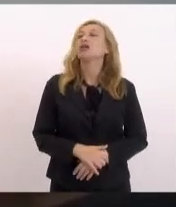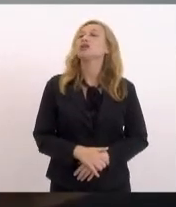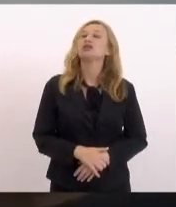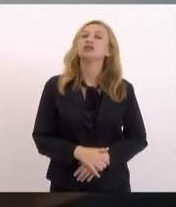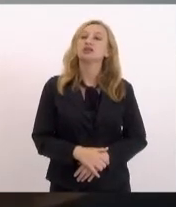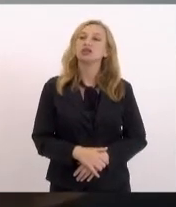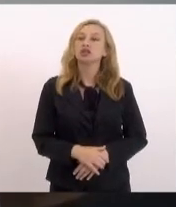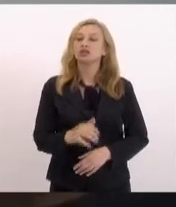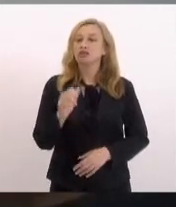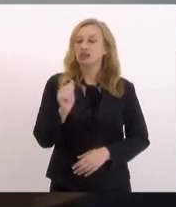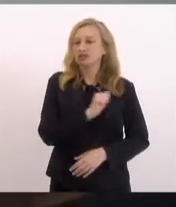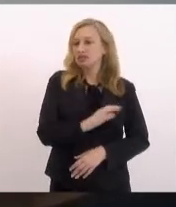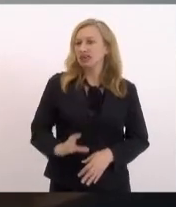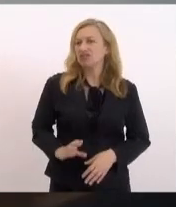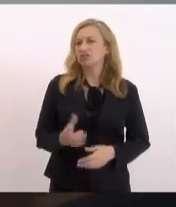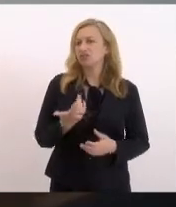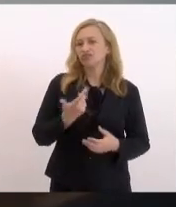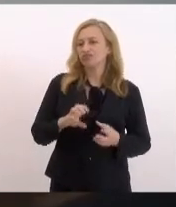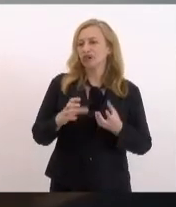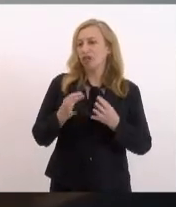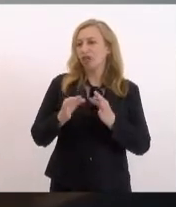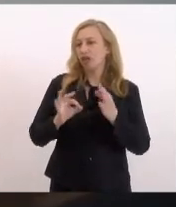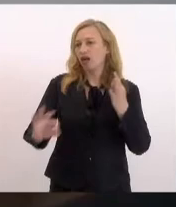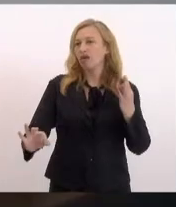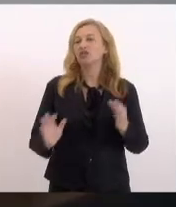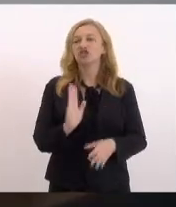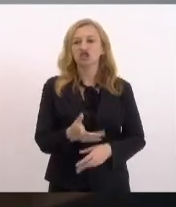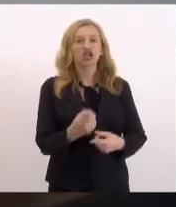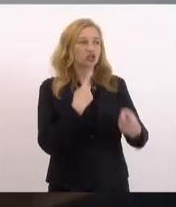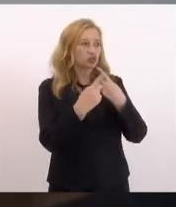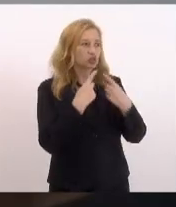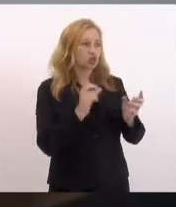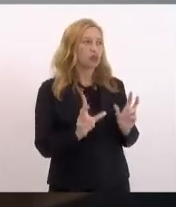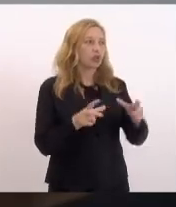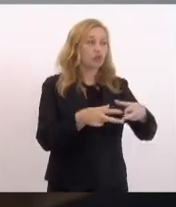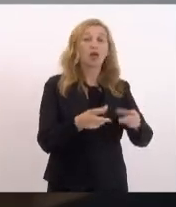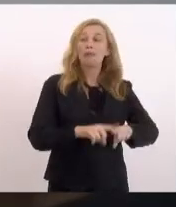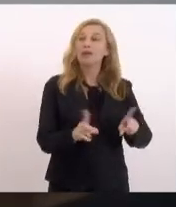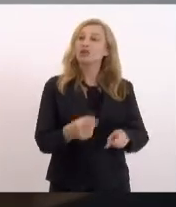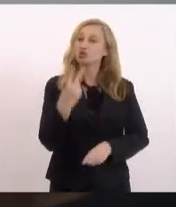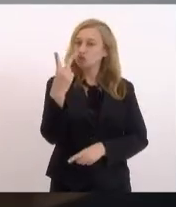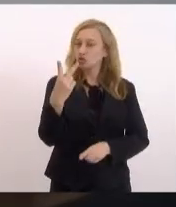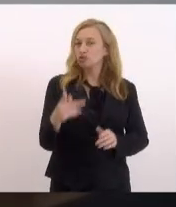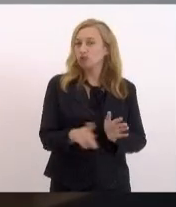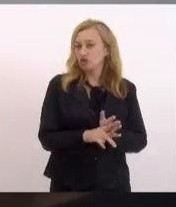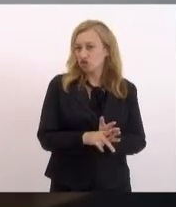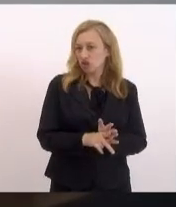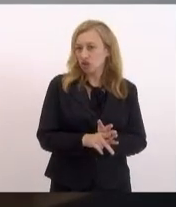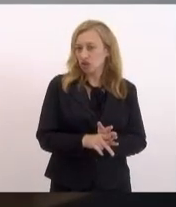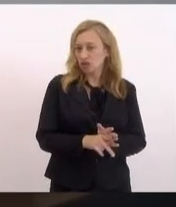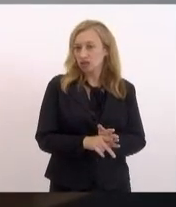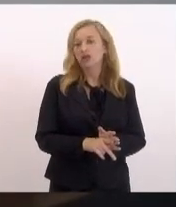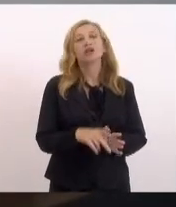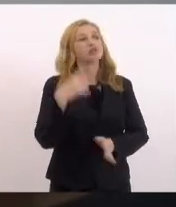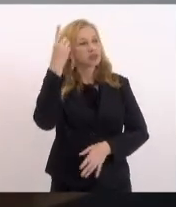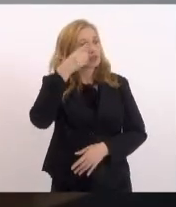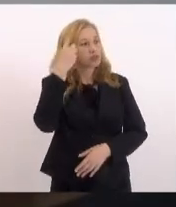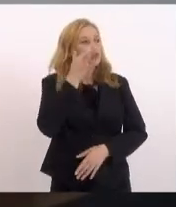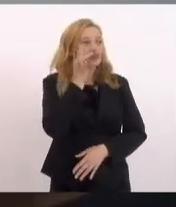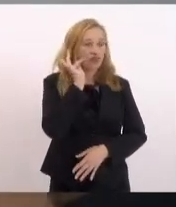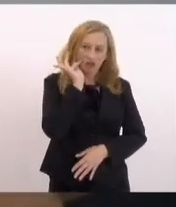André, não quero ser longo, já fiz a discussão pela comissão, mas assim, os dois projetos, tanto do deputado Flávio